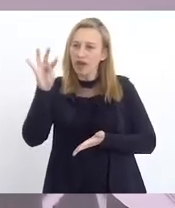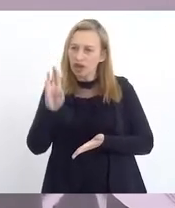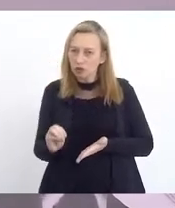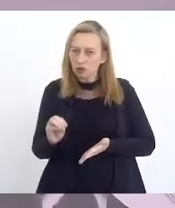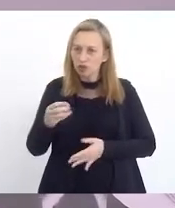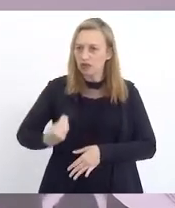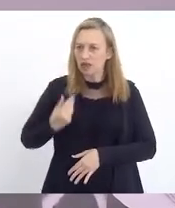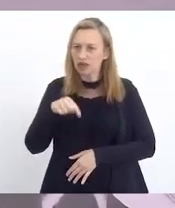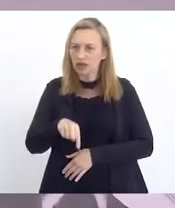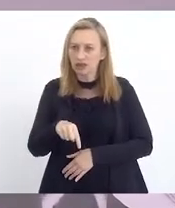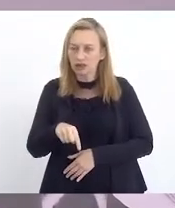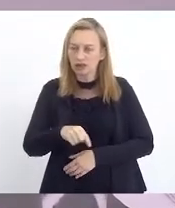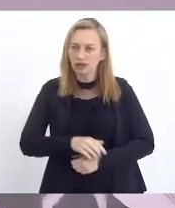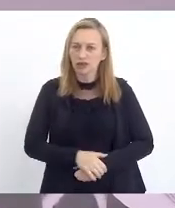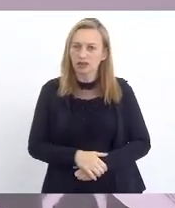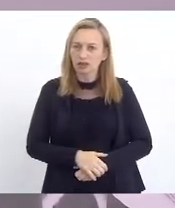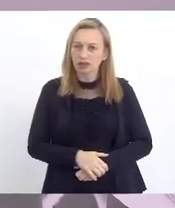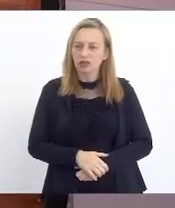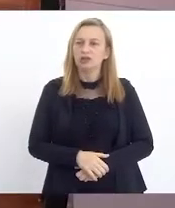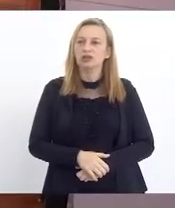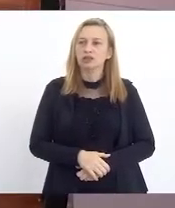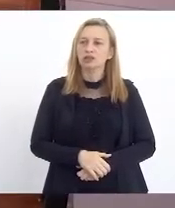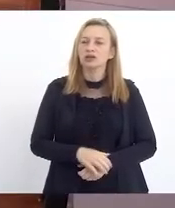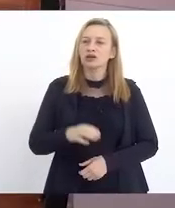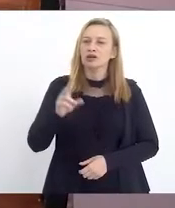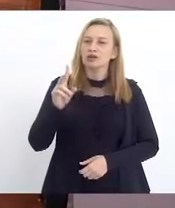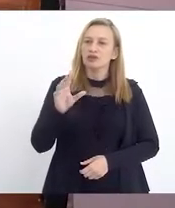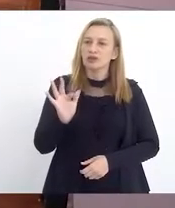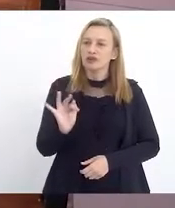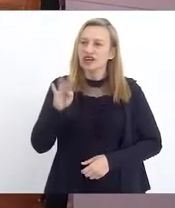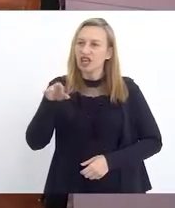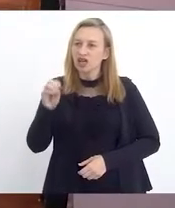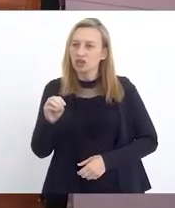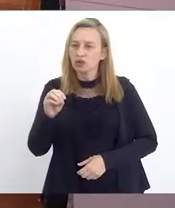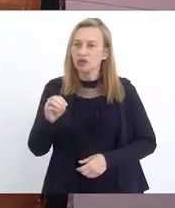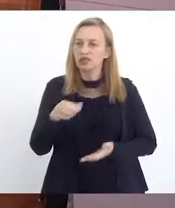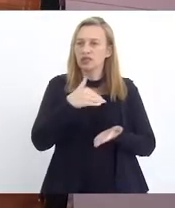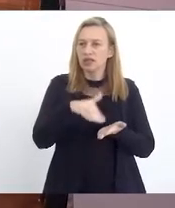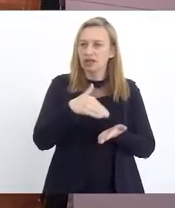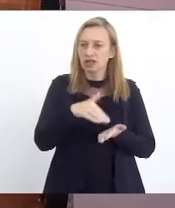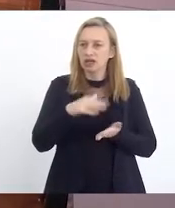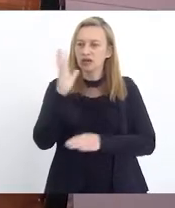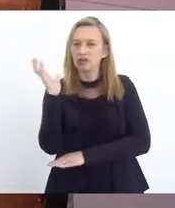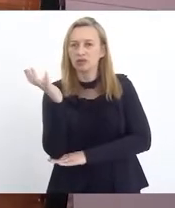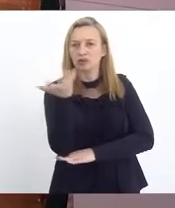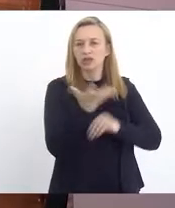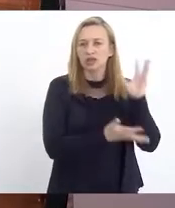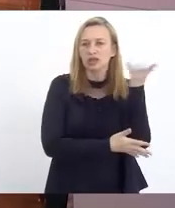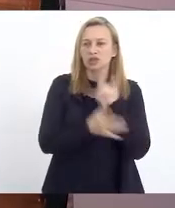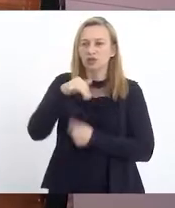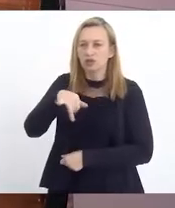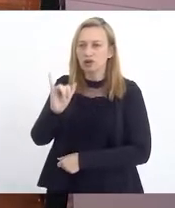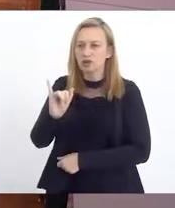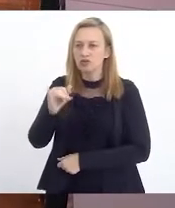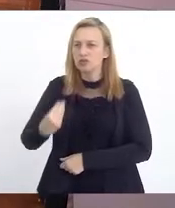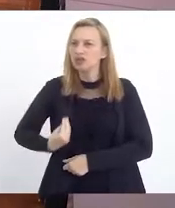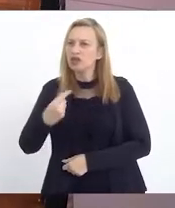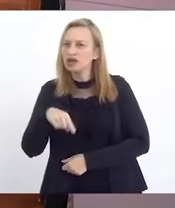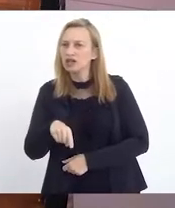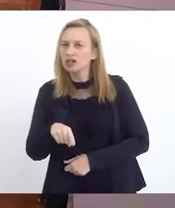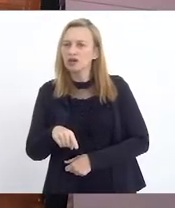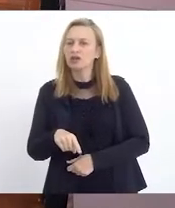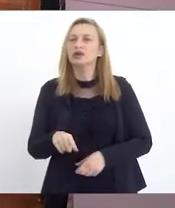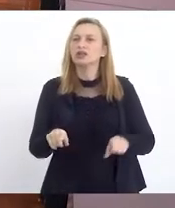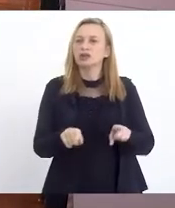presente? Fernando Cid, que é secretário de Meio Ambiente de Nova Iguaçu. Está presente também de